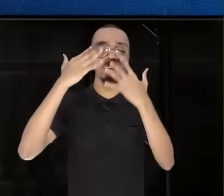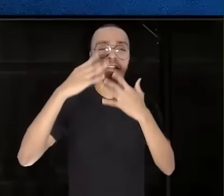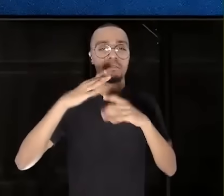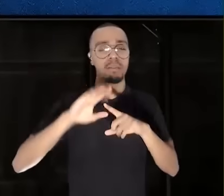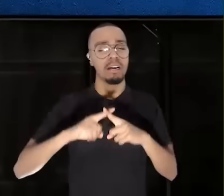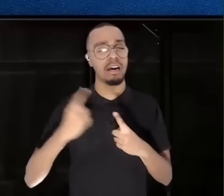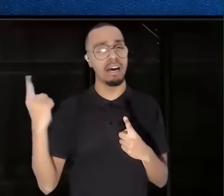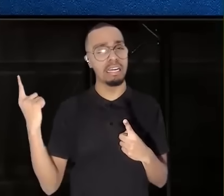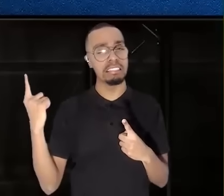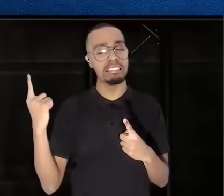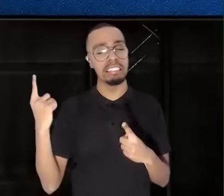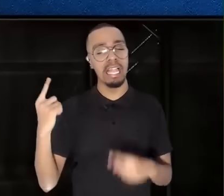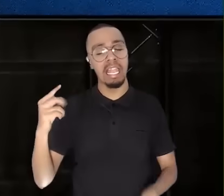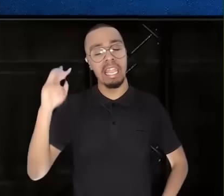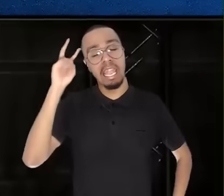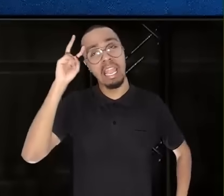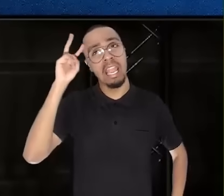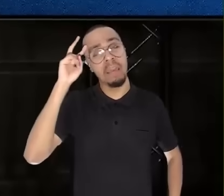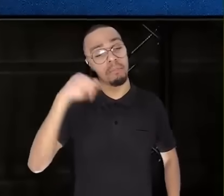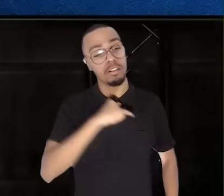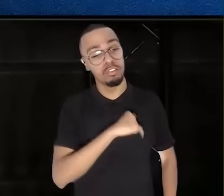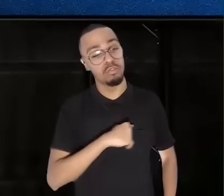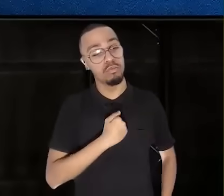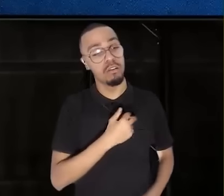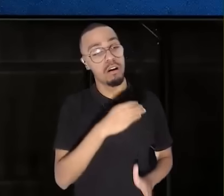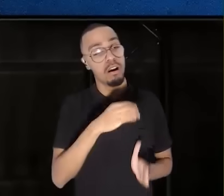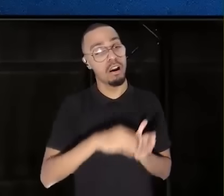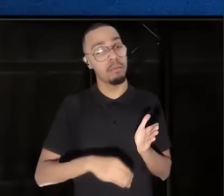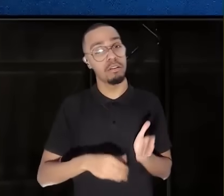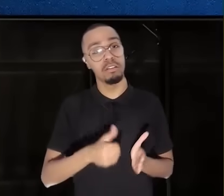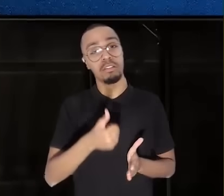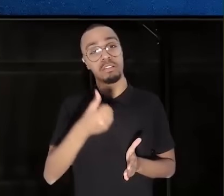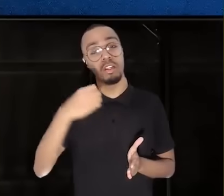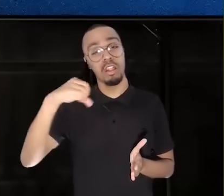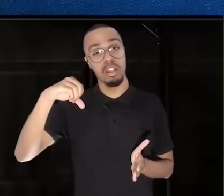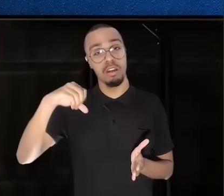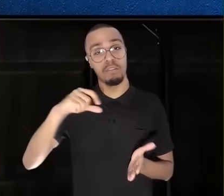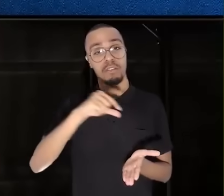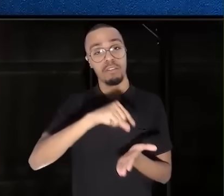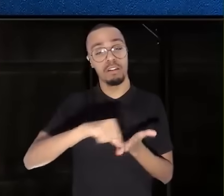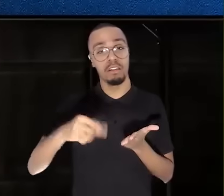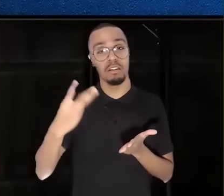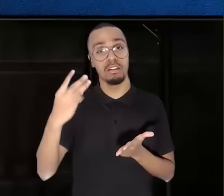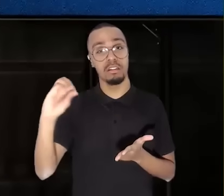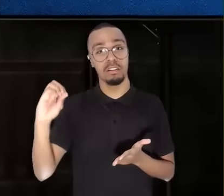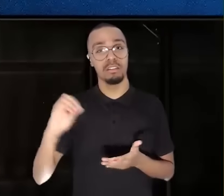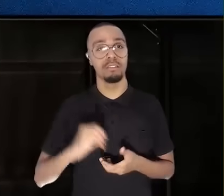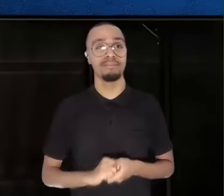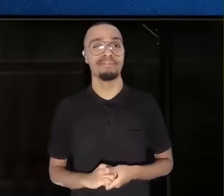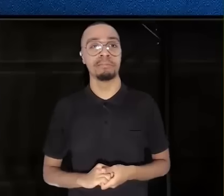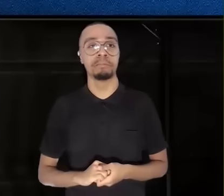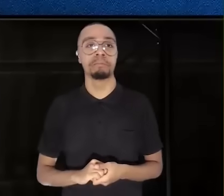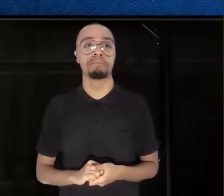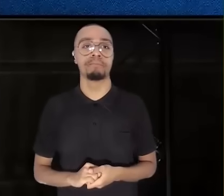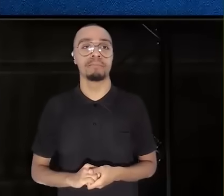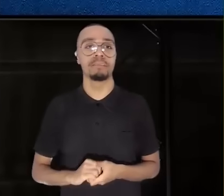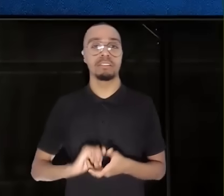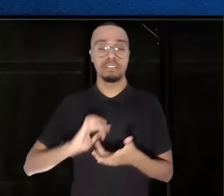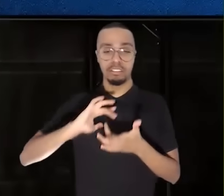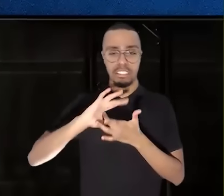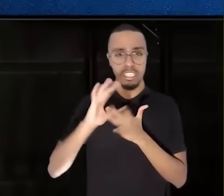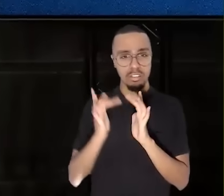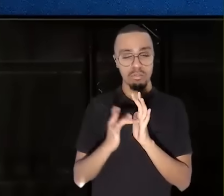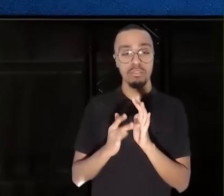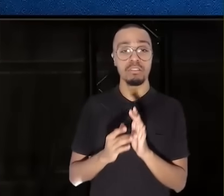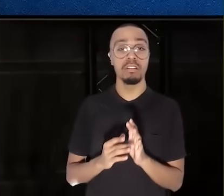de João, capítulo 19, versículo 30. Escute. Jesus está na cruz e ele vai dar o último suspiro.